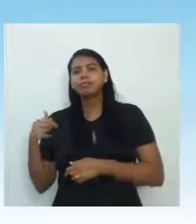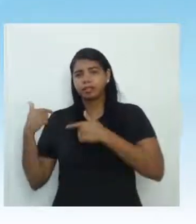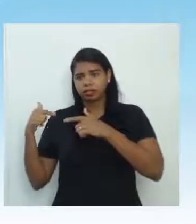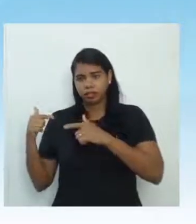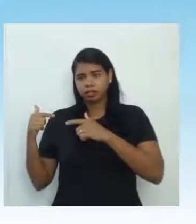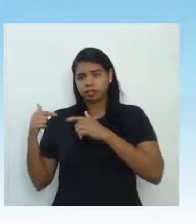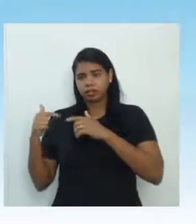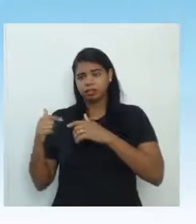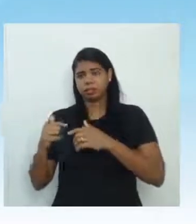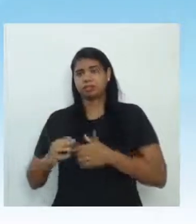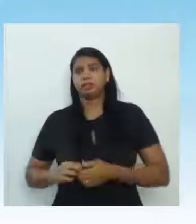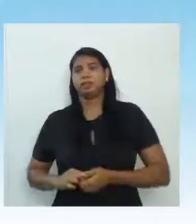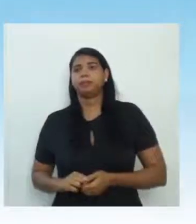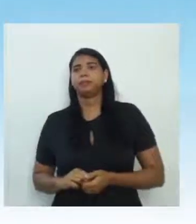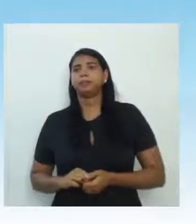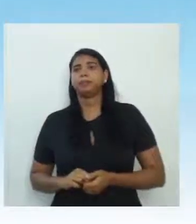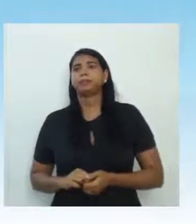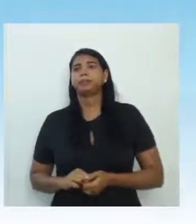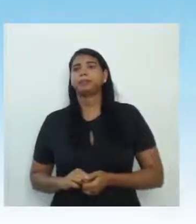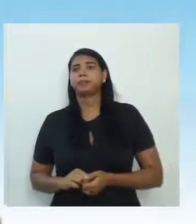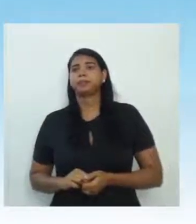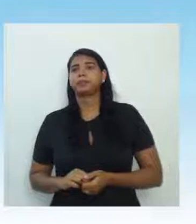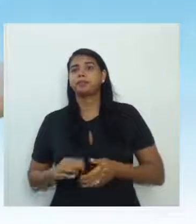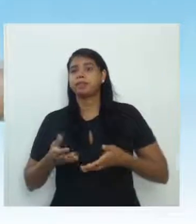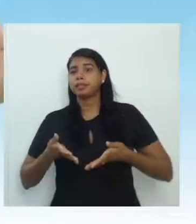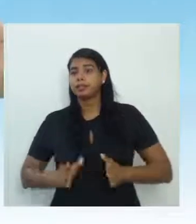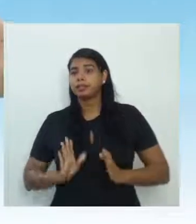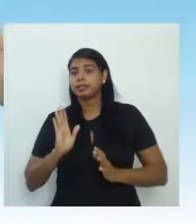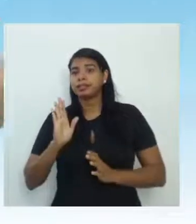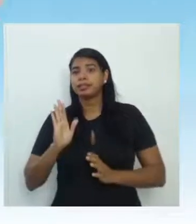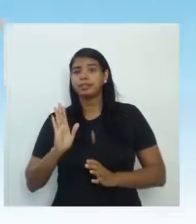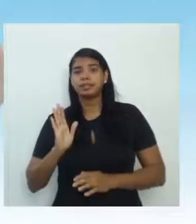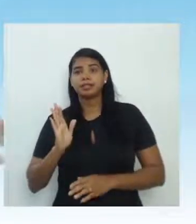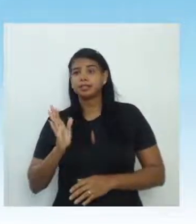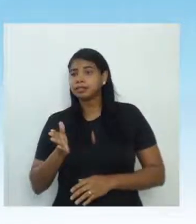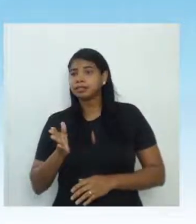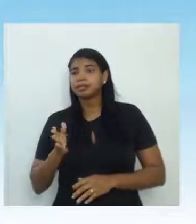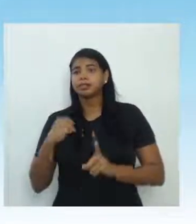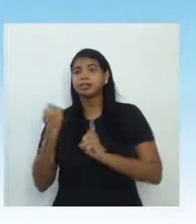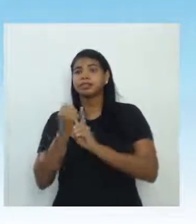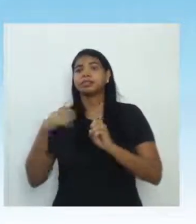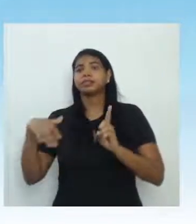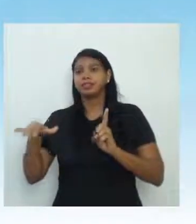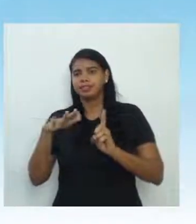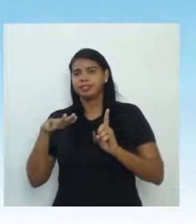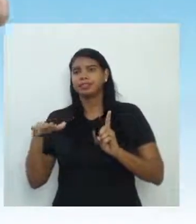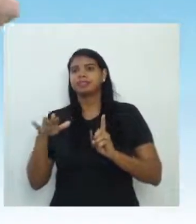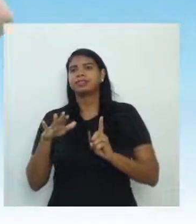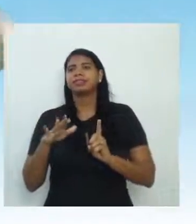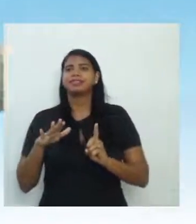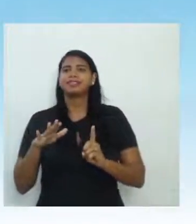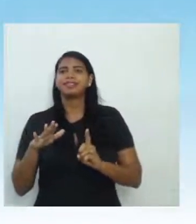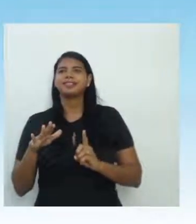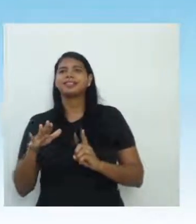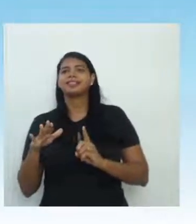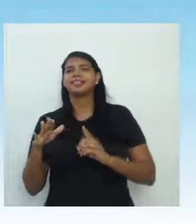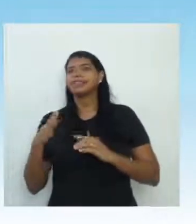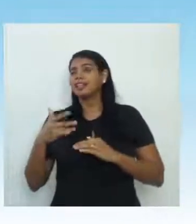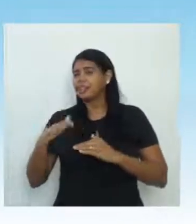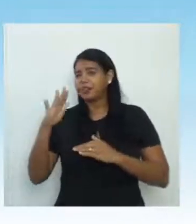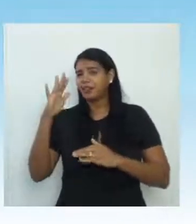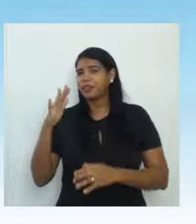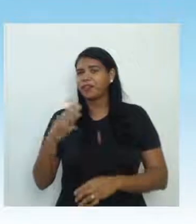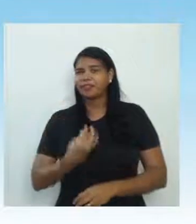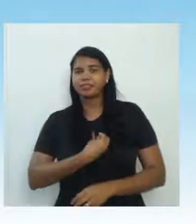18 anos? Oxe, então, quando a gente já nasce como cidadão e como cidadã. E o resto da vida a gente